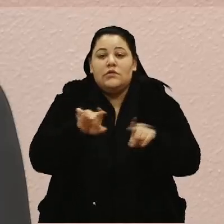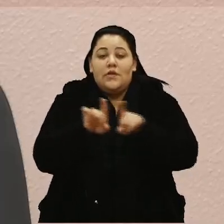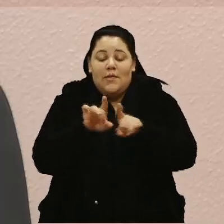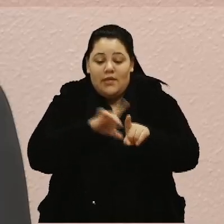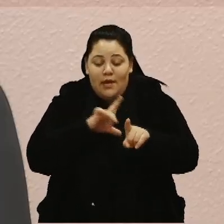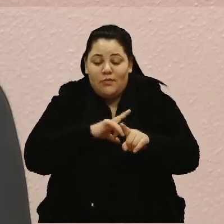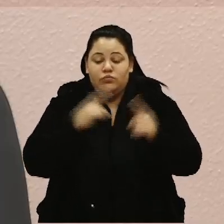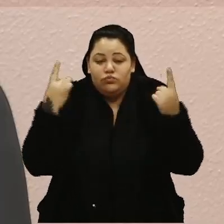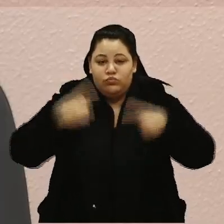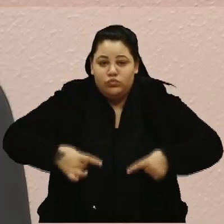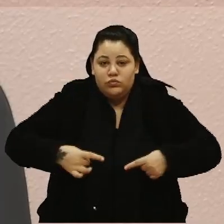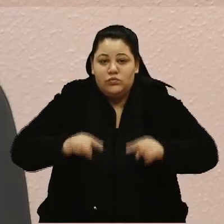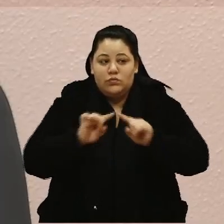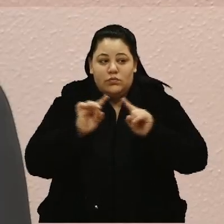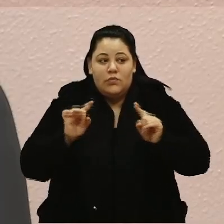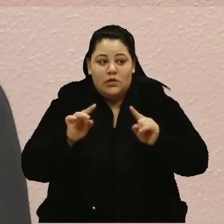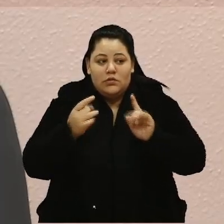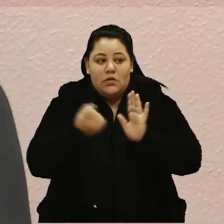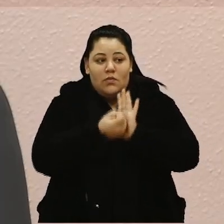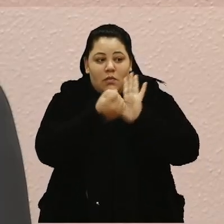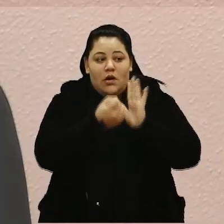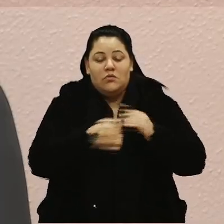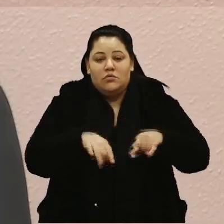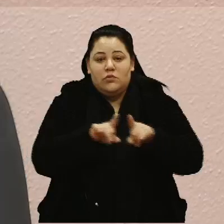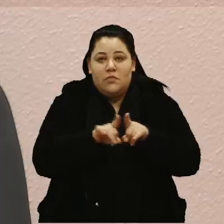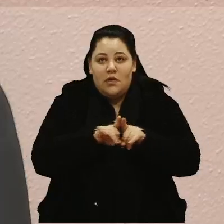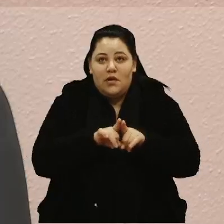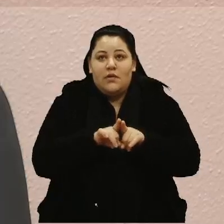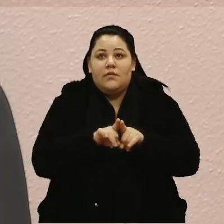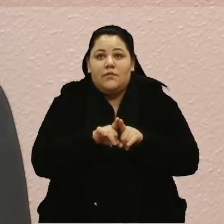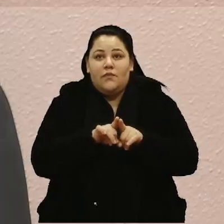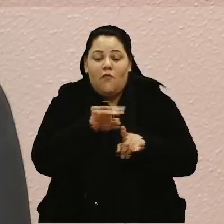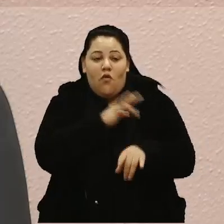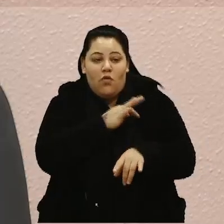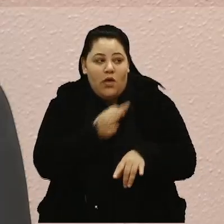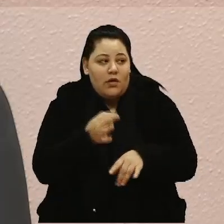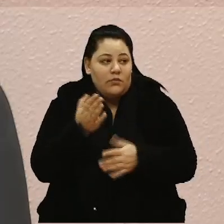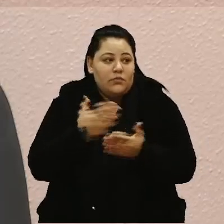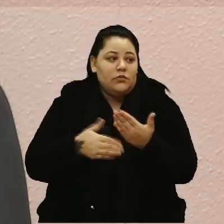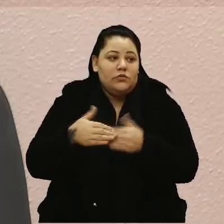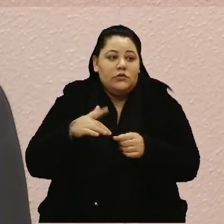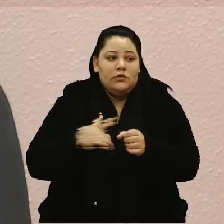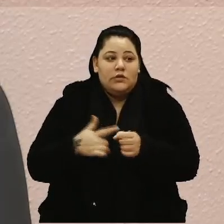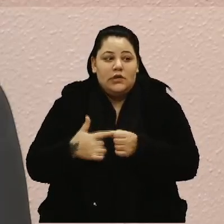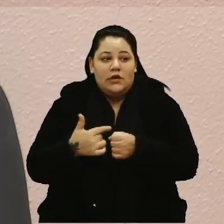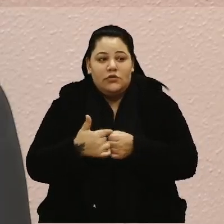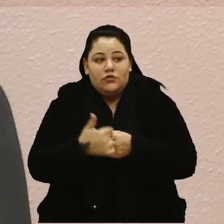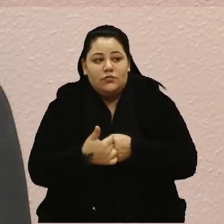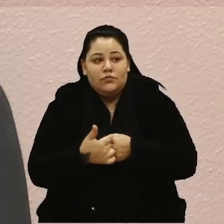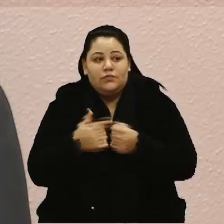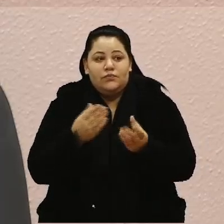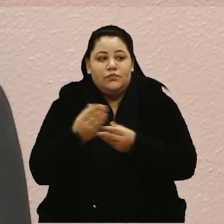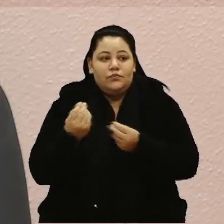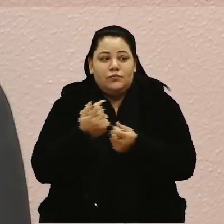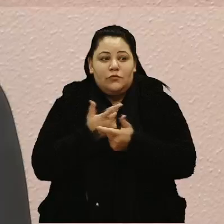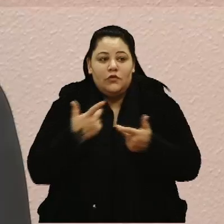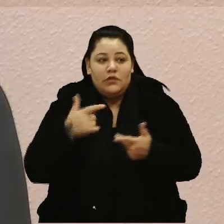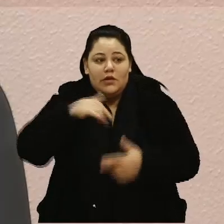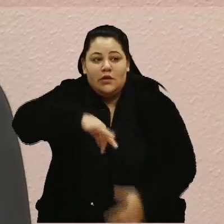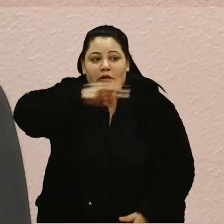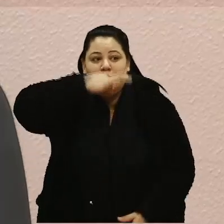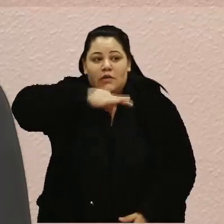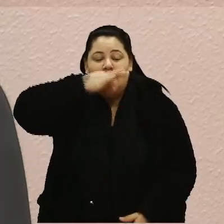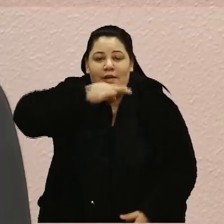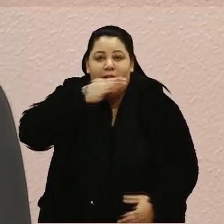disputa, mas esse é o símbolo da importância do movimento comunitário para a nossa cidade, para os nossos bairros. Se muita coisa aconteceu em Caxias do Sul, foi por conta do